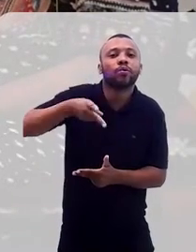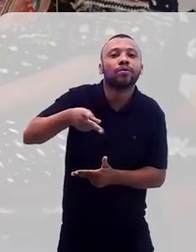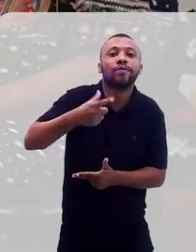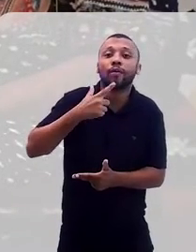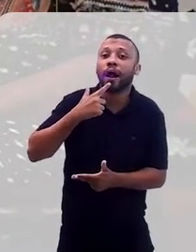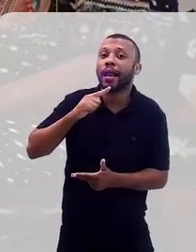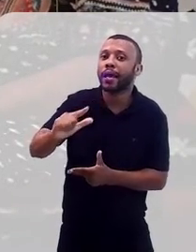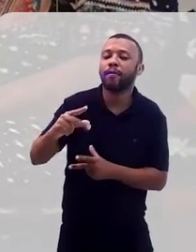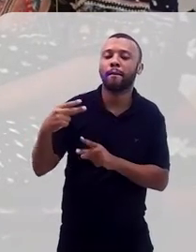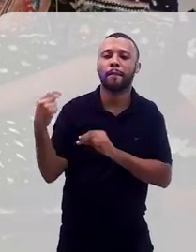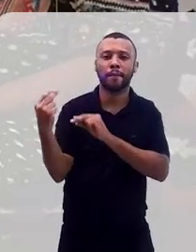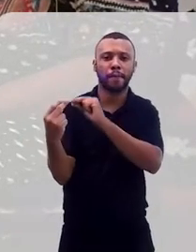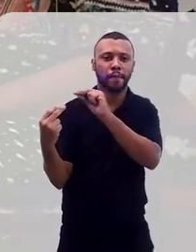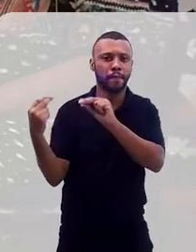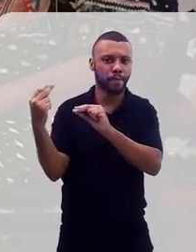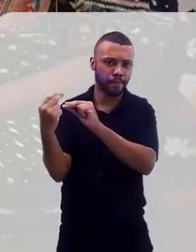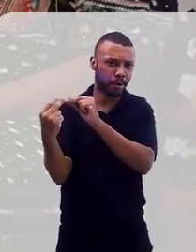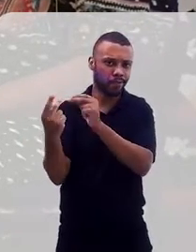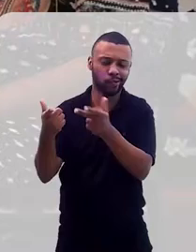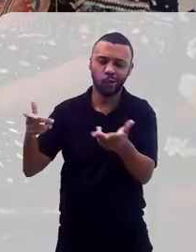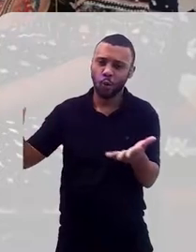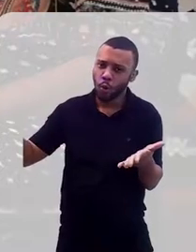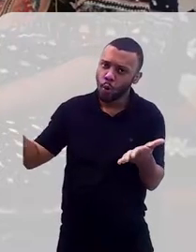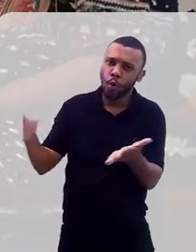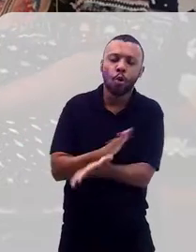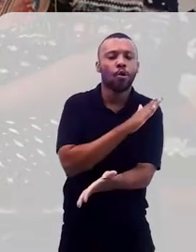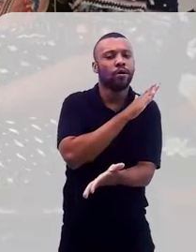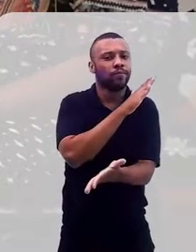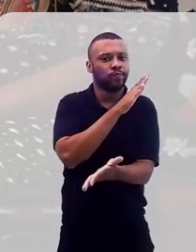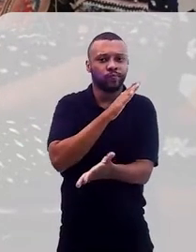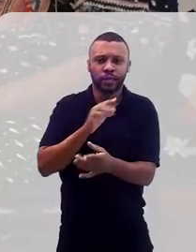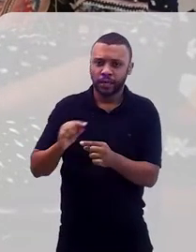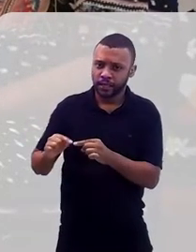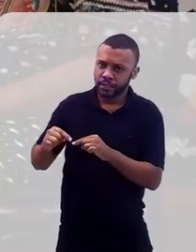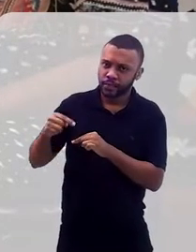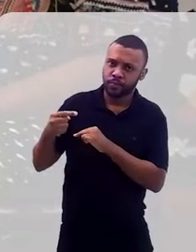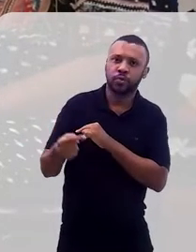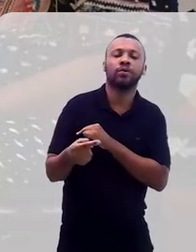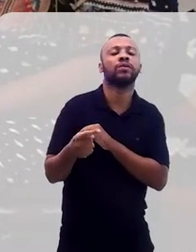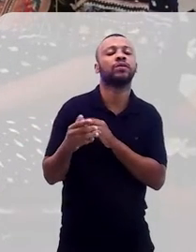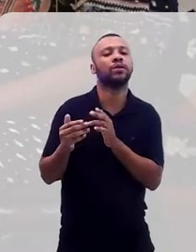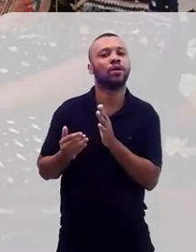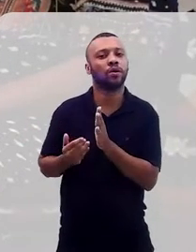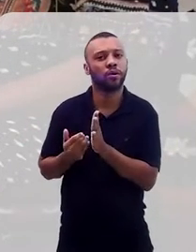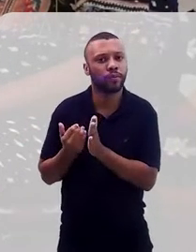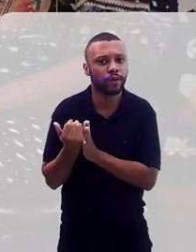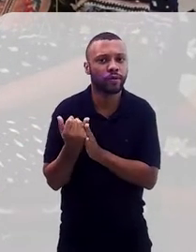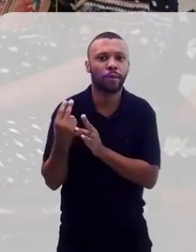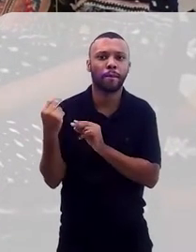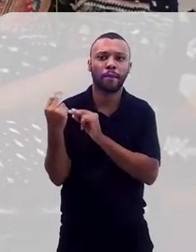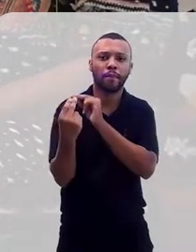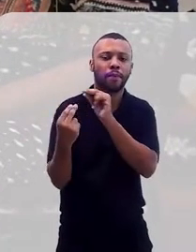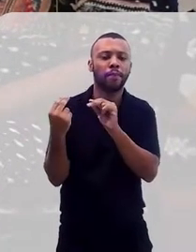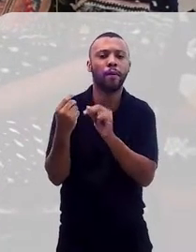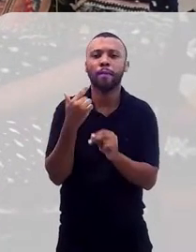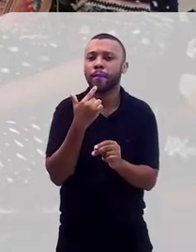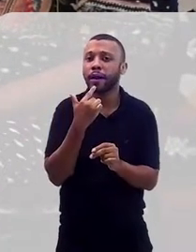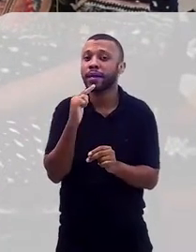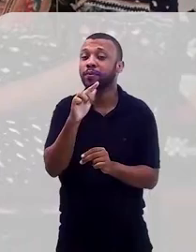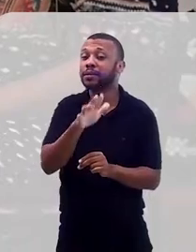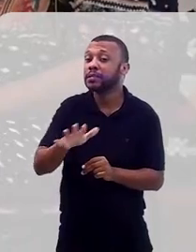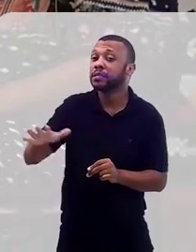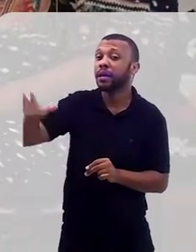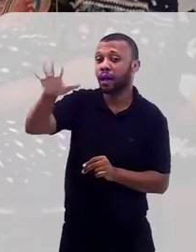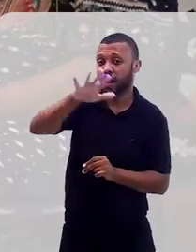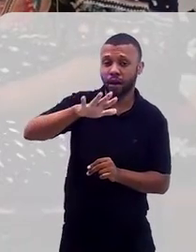manter foi a língua né foi totalmente a dizimada e depois eh passaram a falar